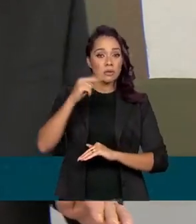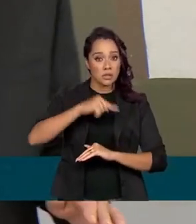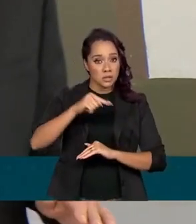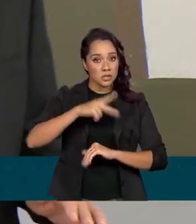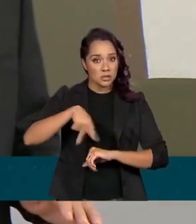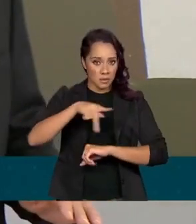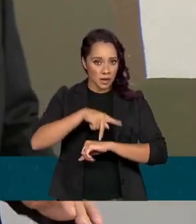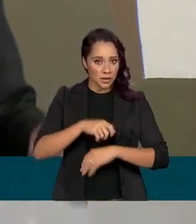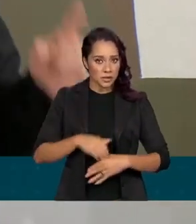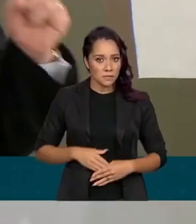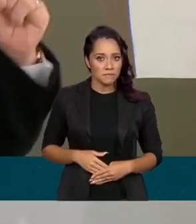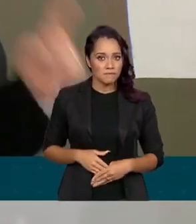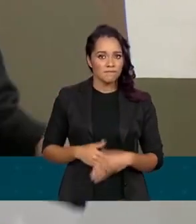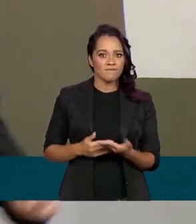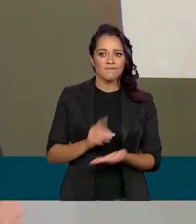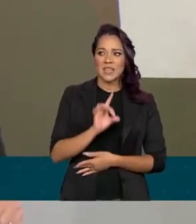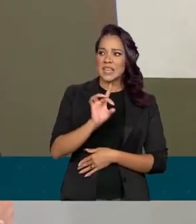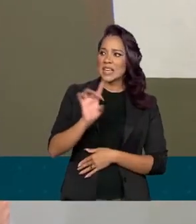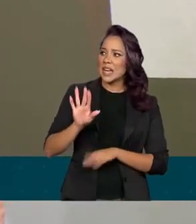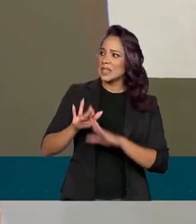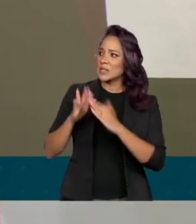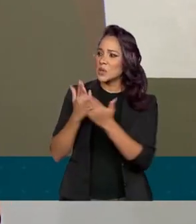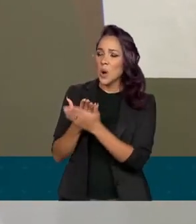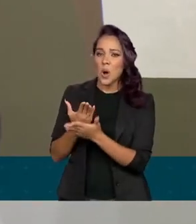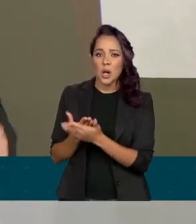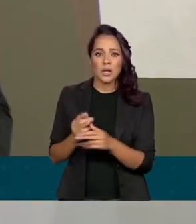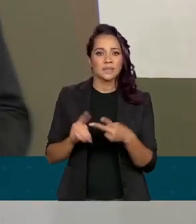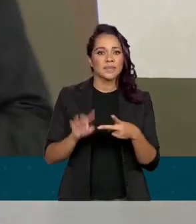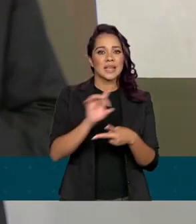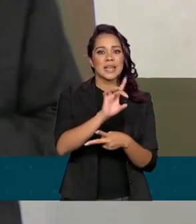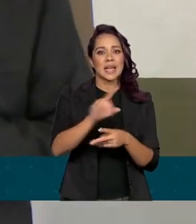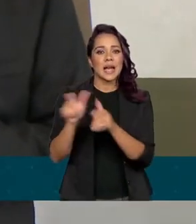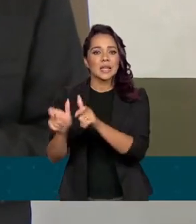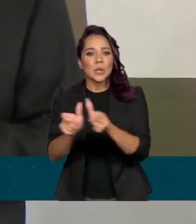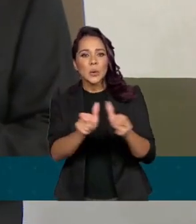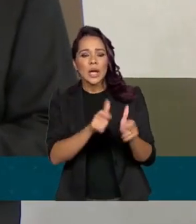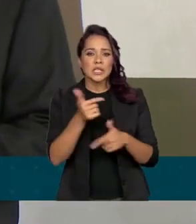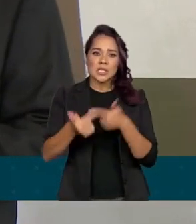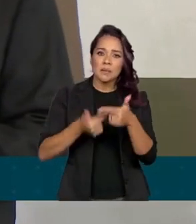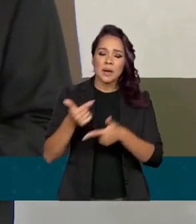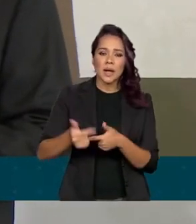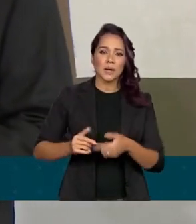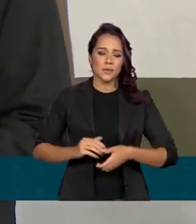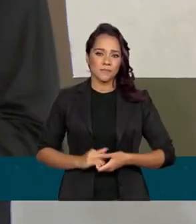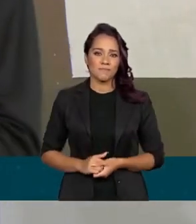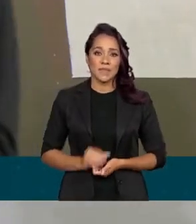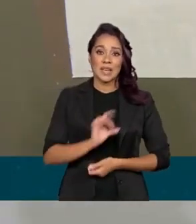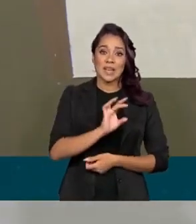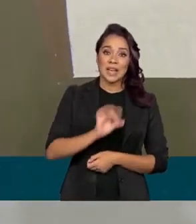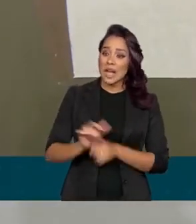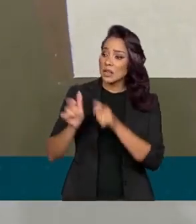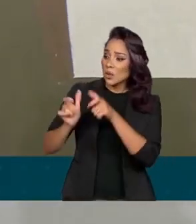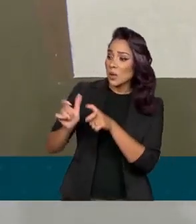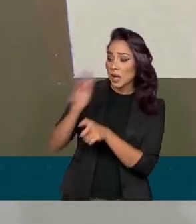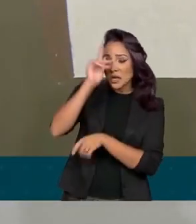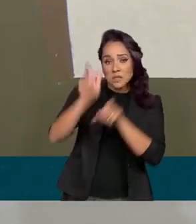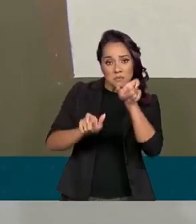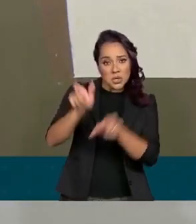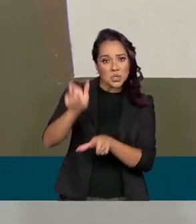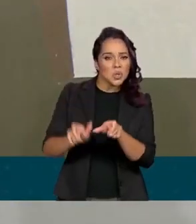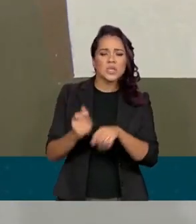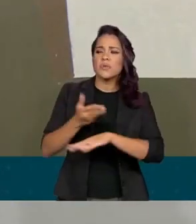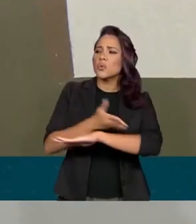país, em cada escola, em cada local de trabalho, em cada local que as pessoas